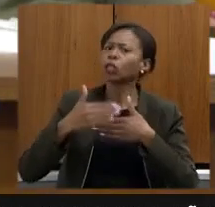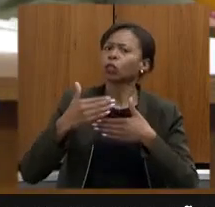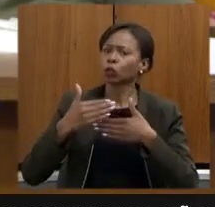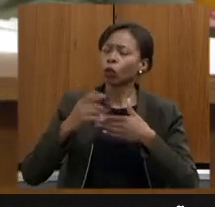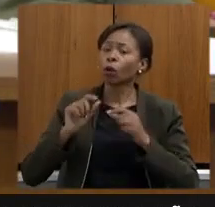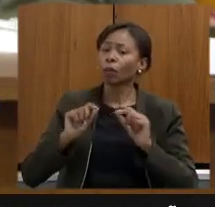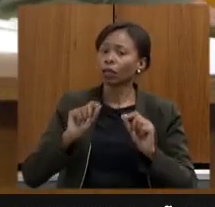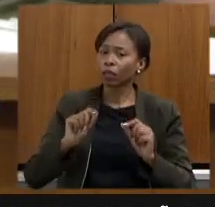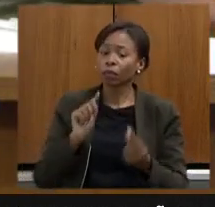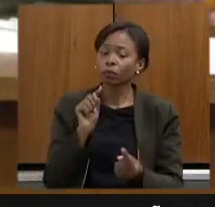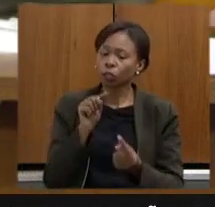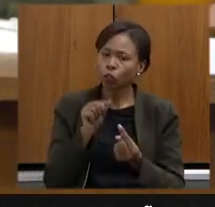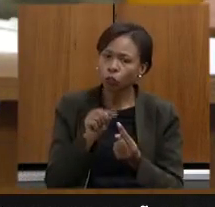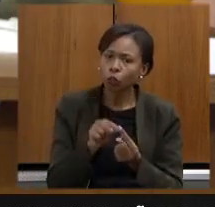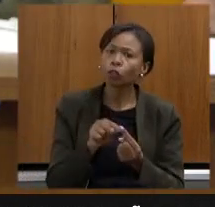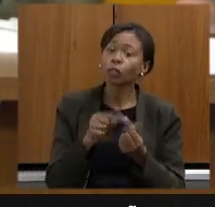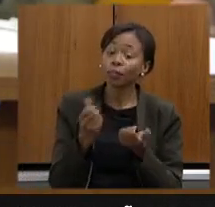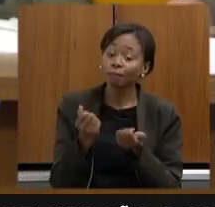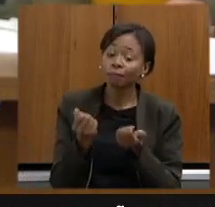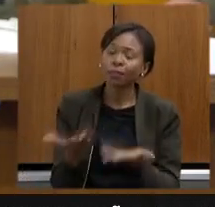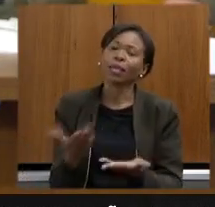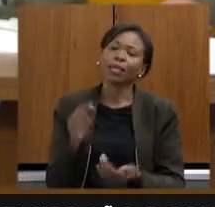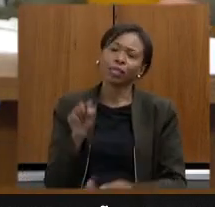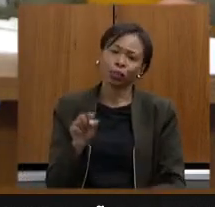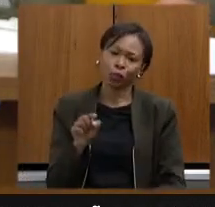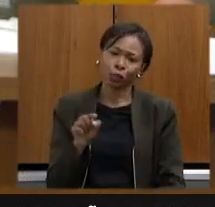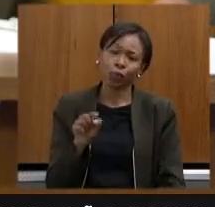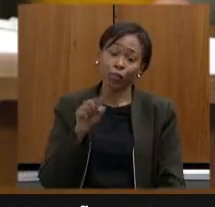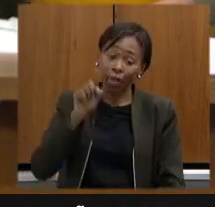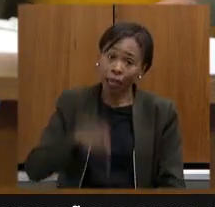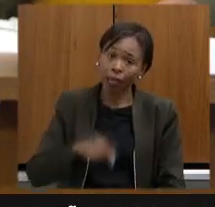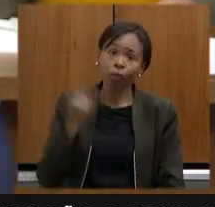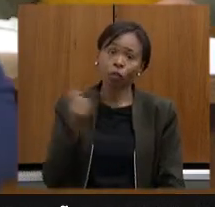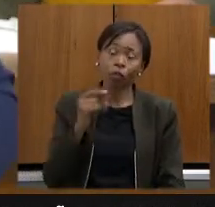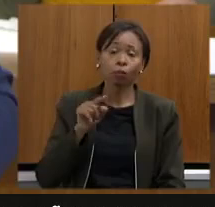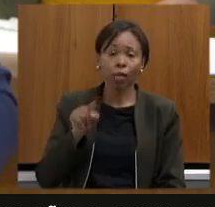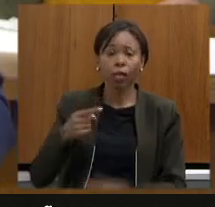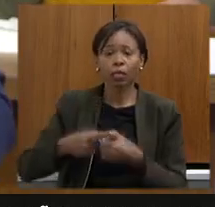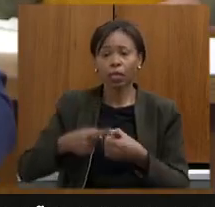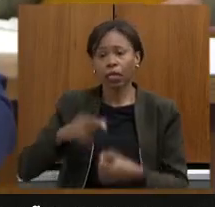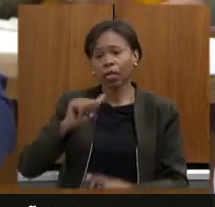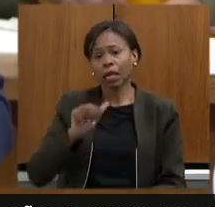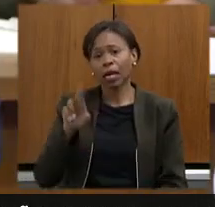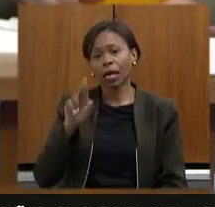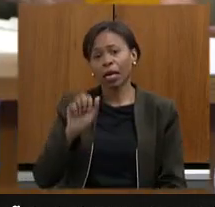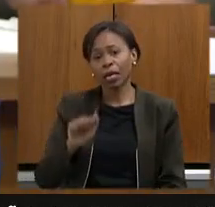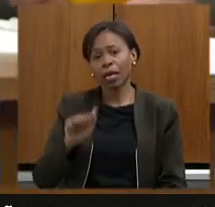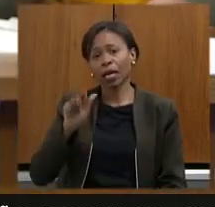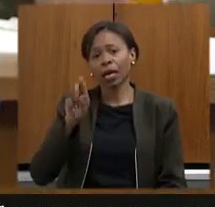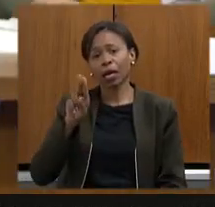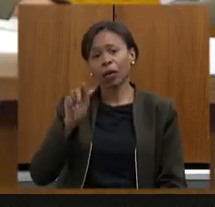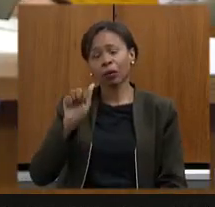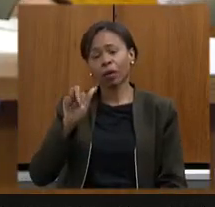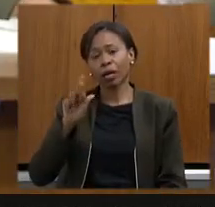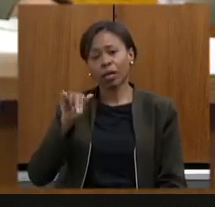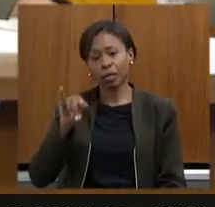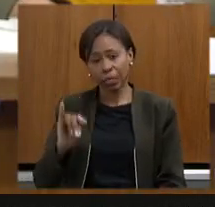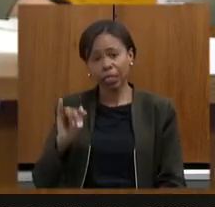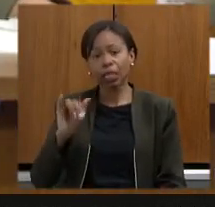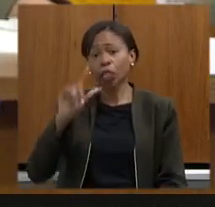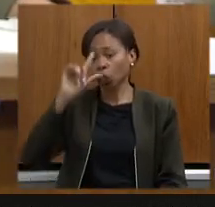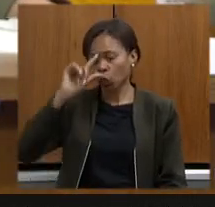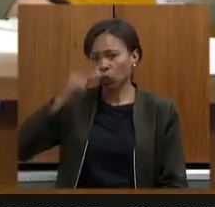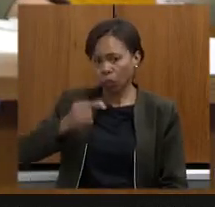fazer essa entrega importante para nosso Araguari mas toda a região aí do triângulo de Minas